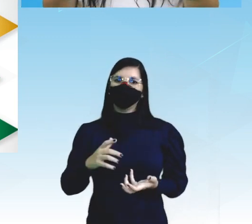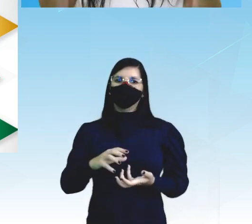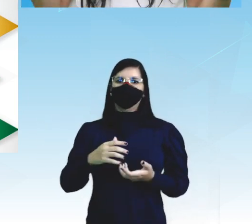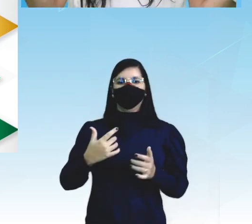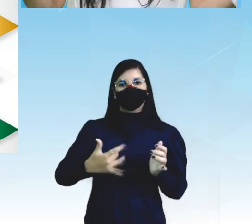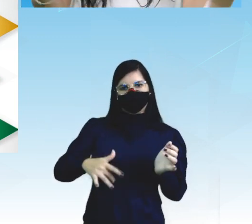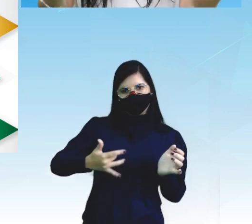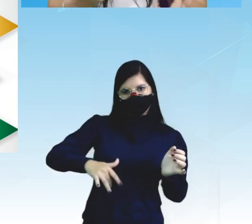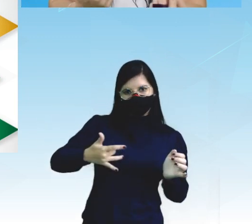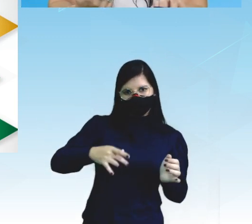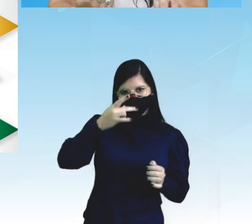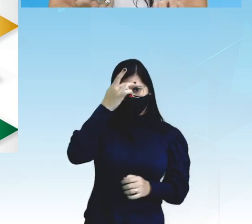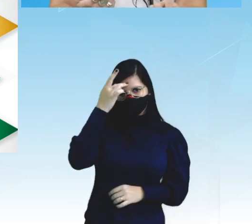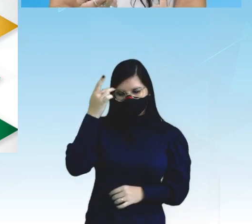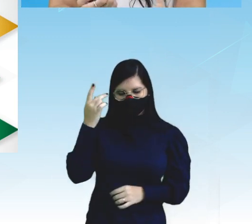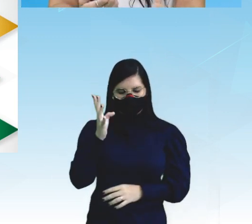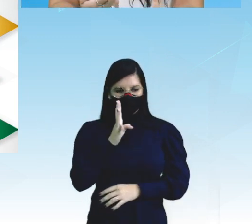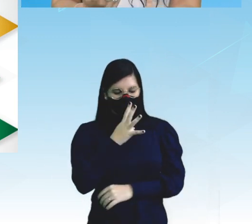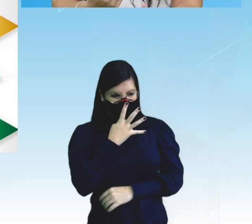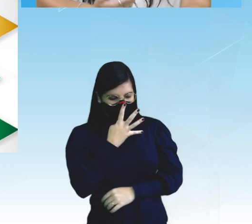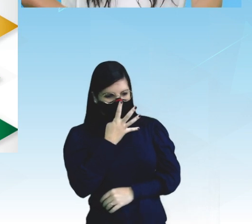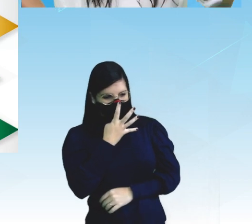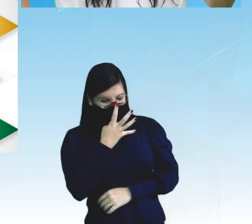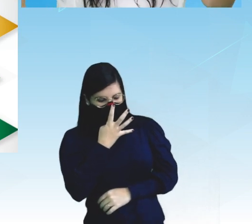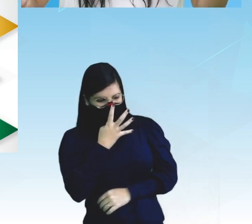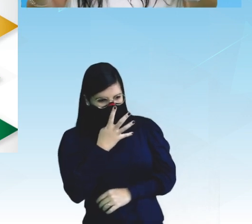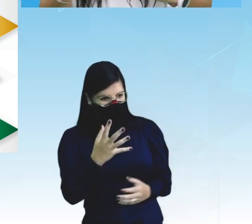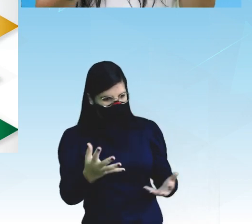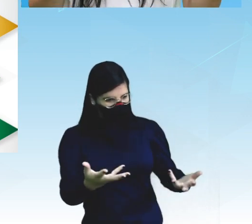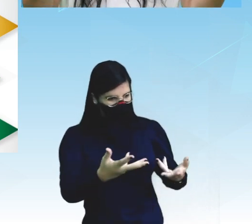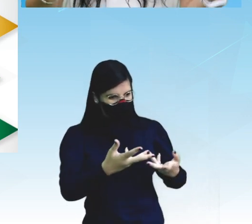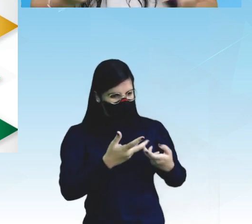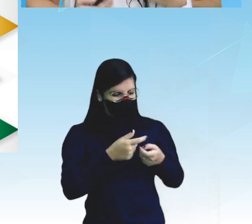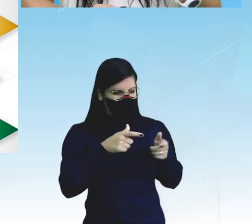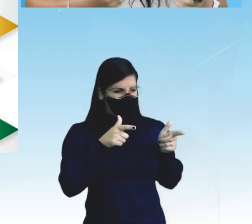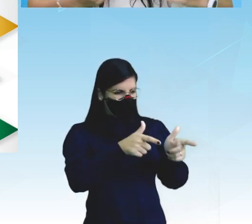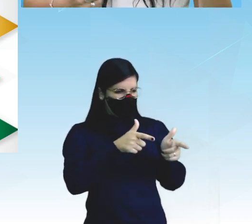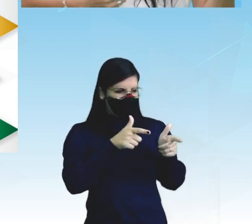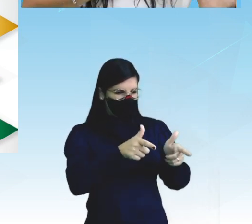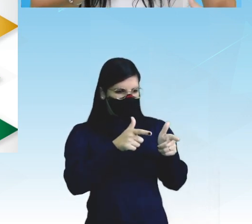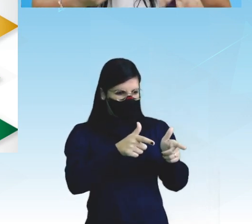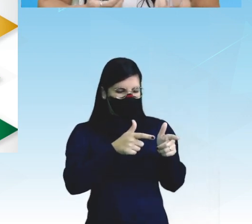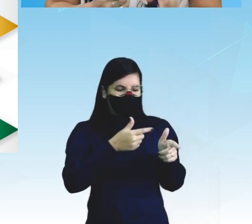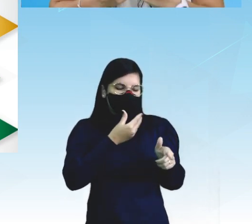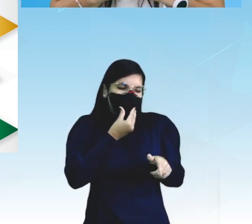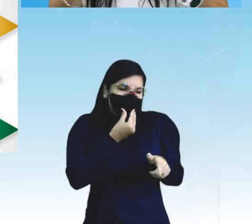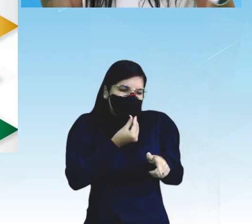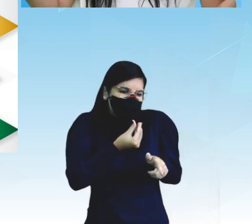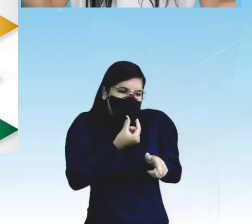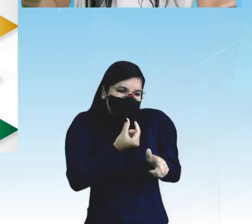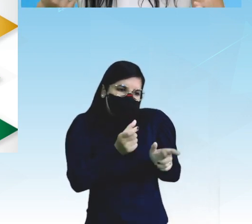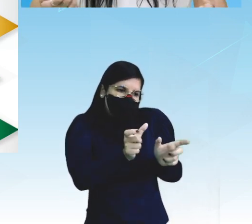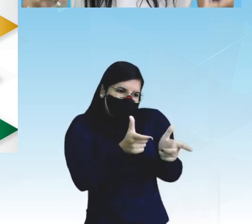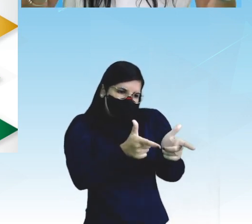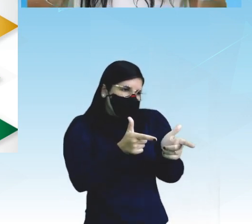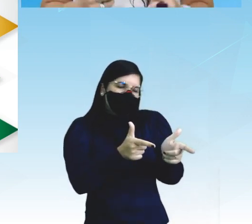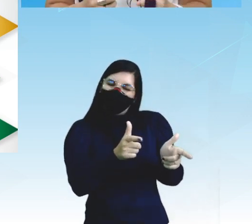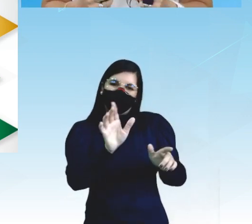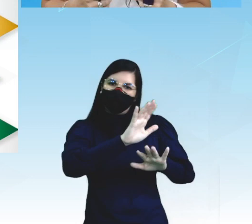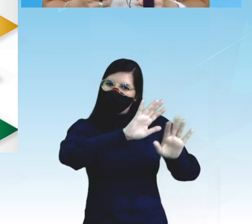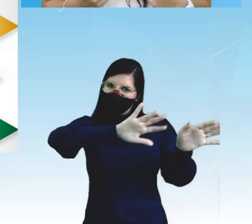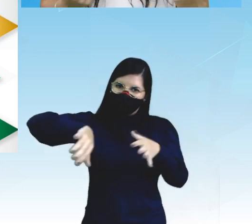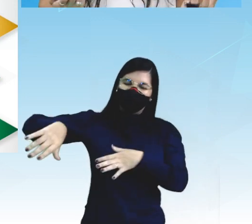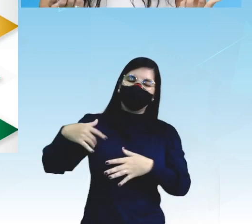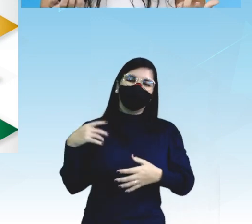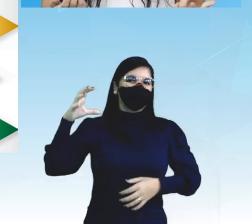pessoas começaram a observar o talento dele e, no lugar de estarem fazendo brincadeiras, eles se reuniam para ouvi-lo